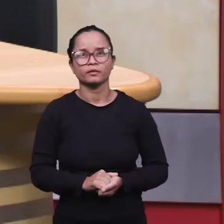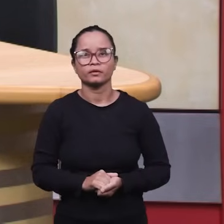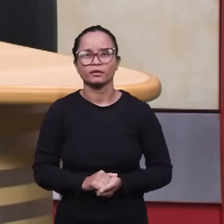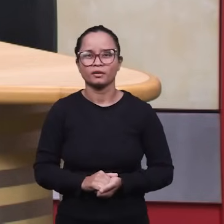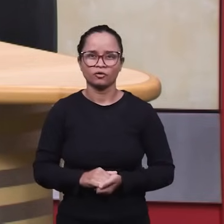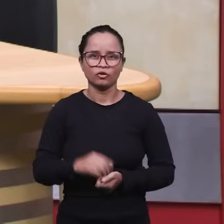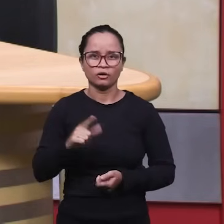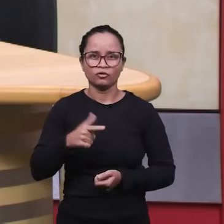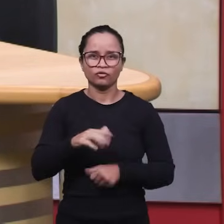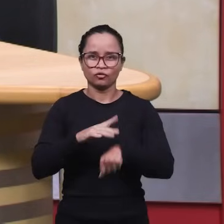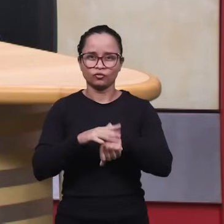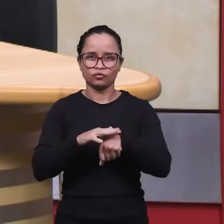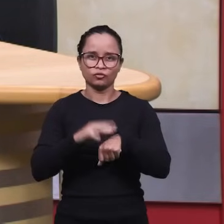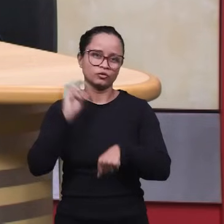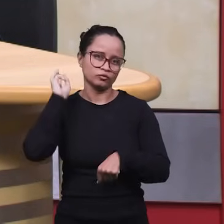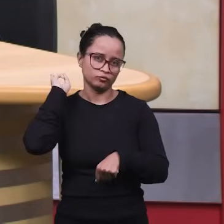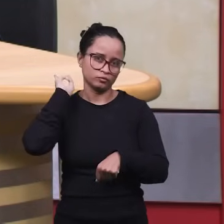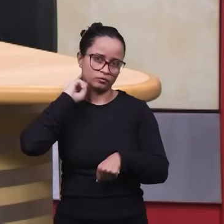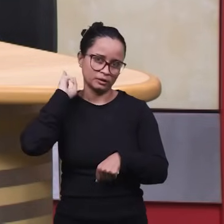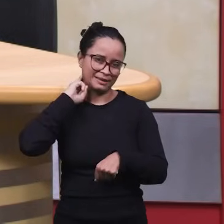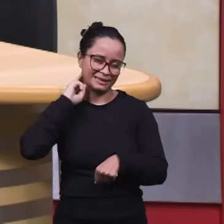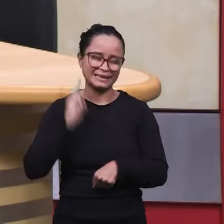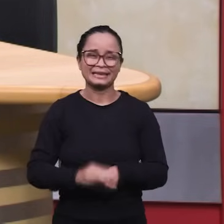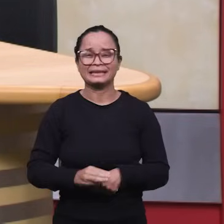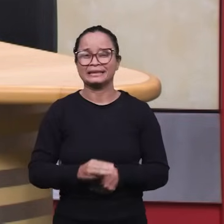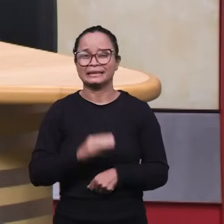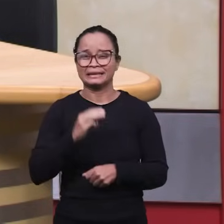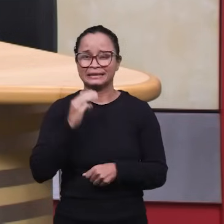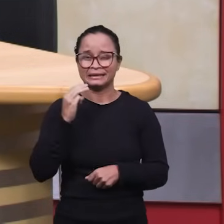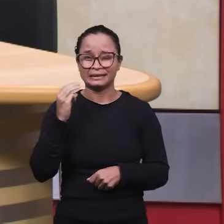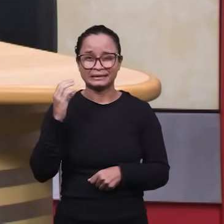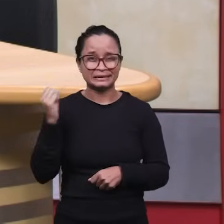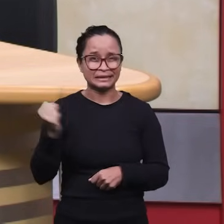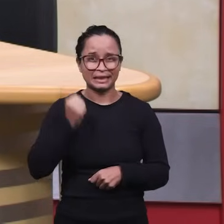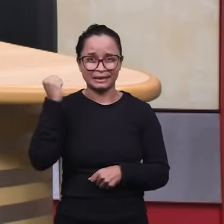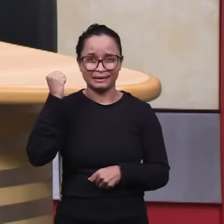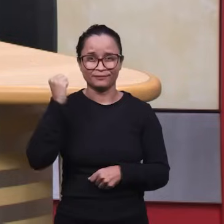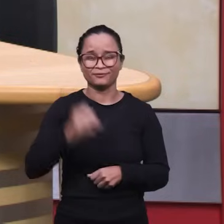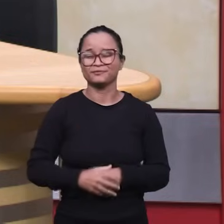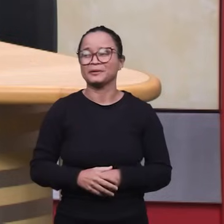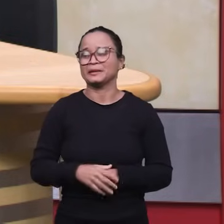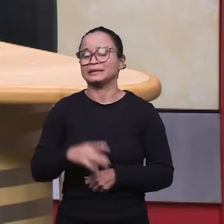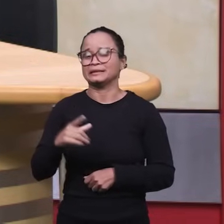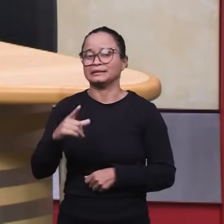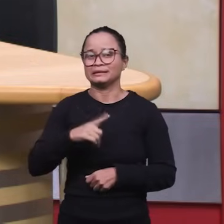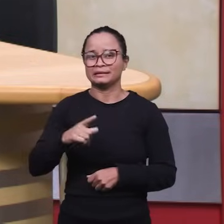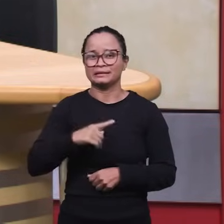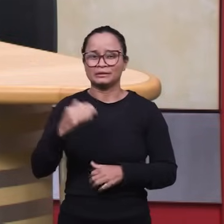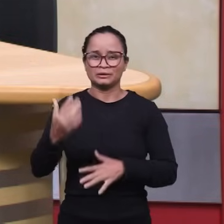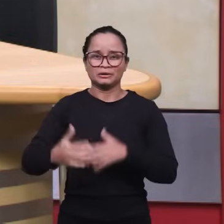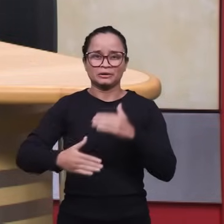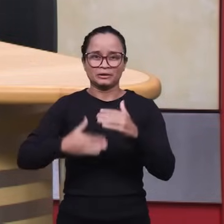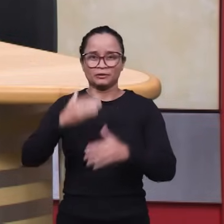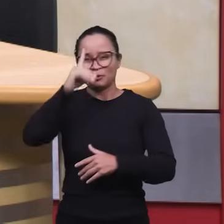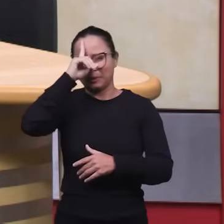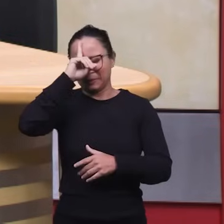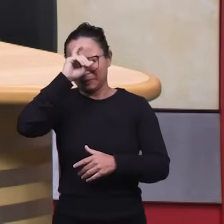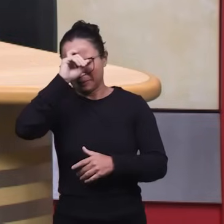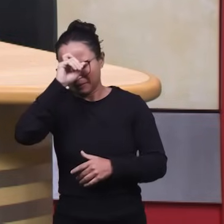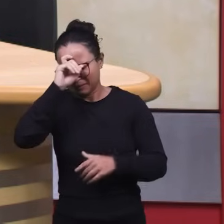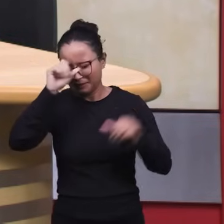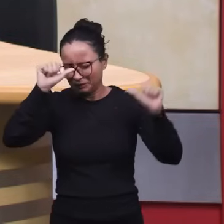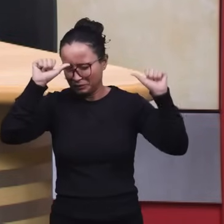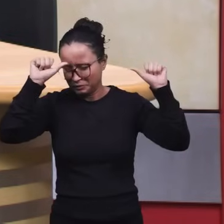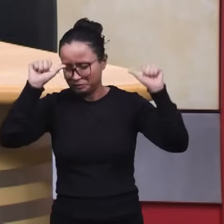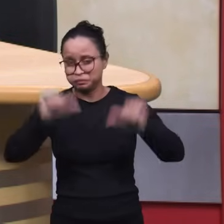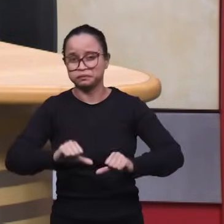pegou uma meningite, meningite meningocócica, que é grave, tal. A criança foi internada na UTI e tal, evoluiu mal,